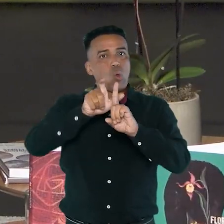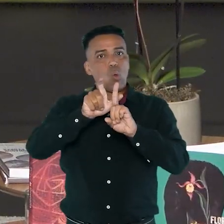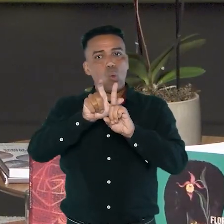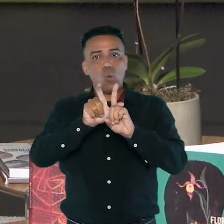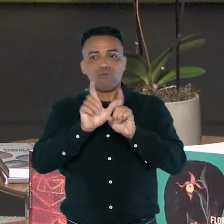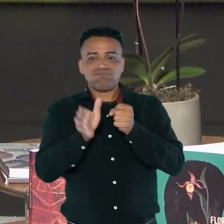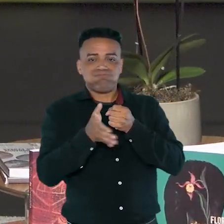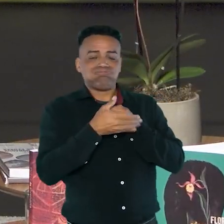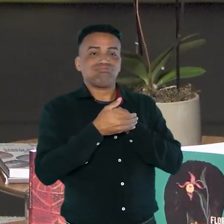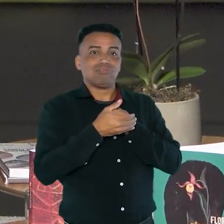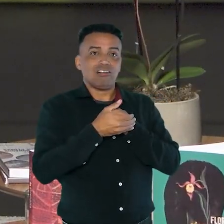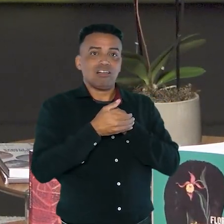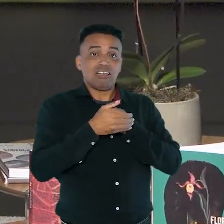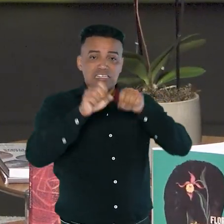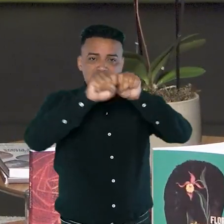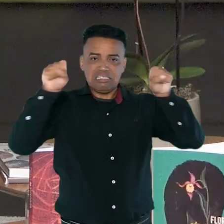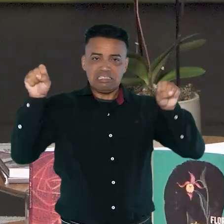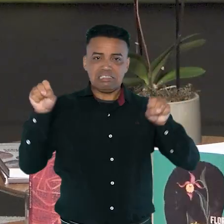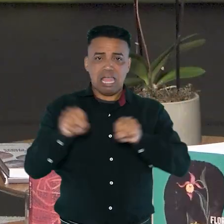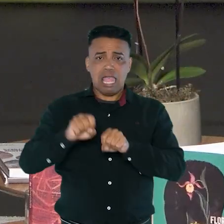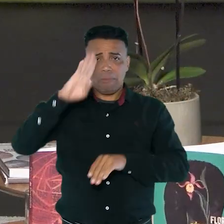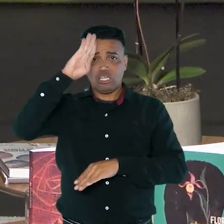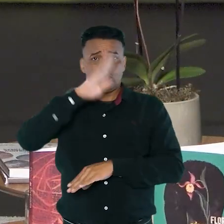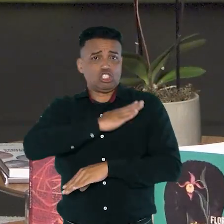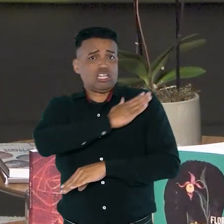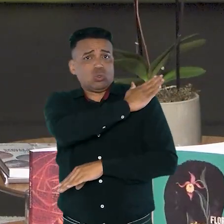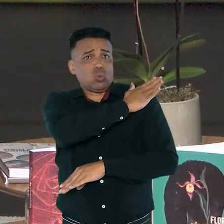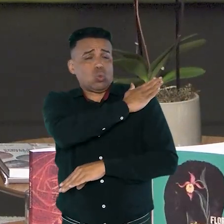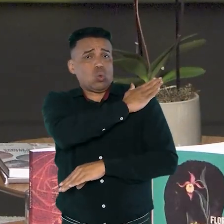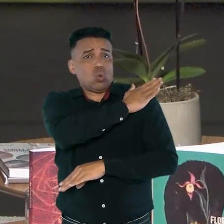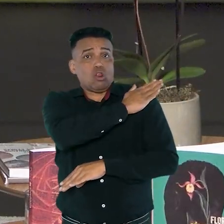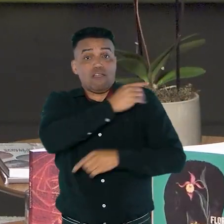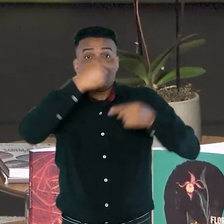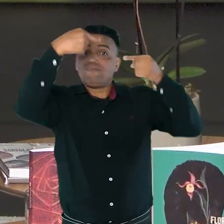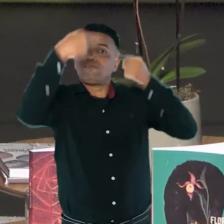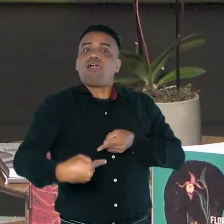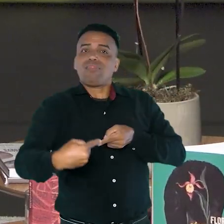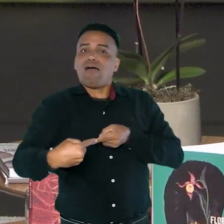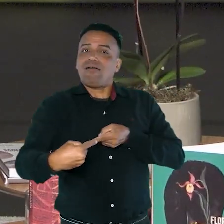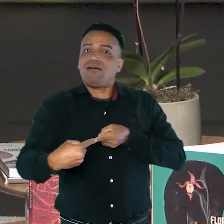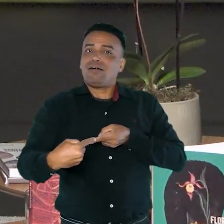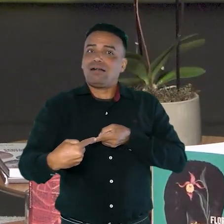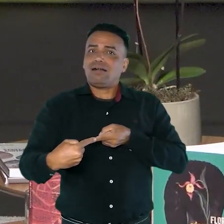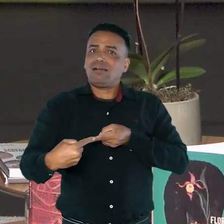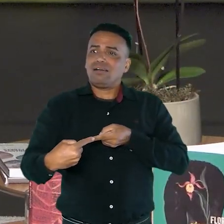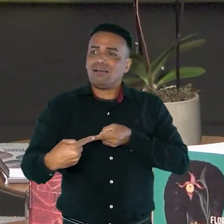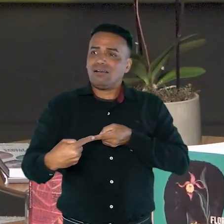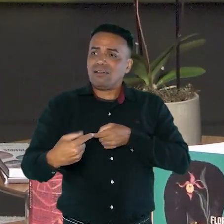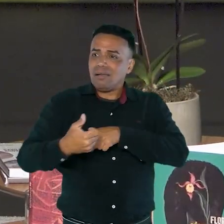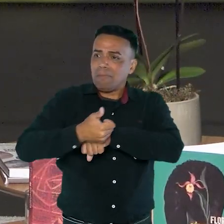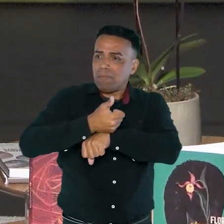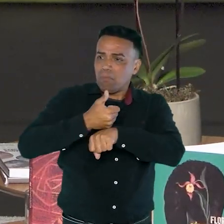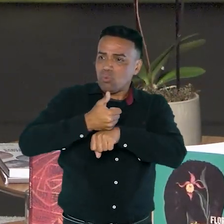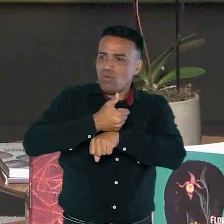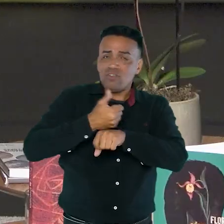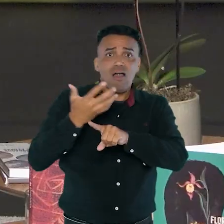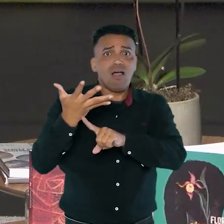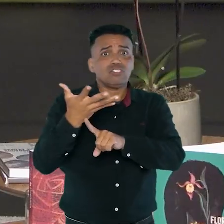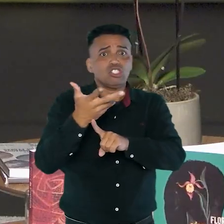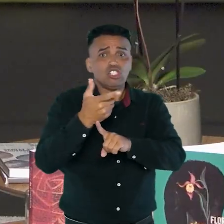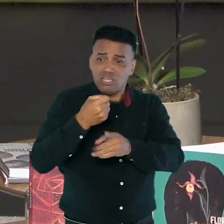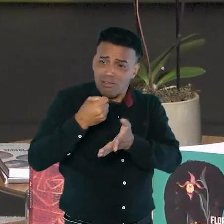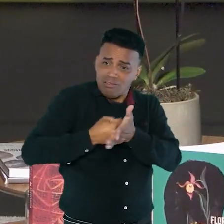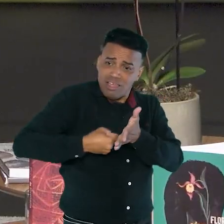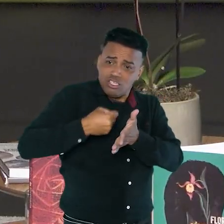a ditadura, o exército, poder mandar o seu recado. Olha o valor desse artista que se dedica à sua